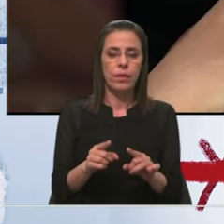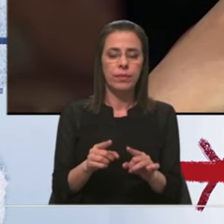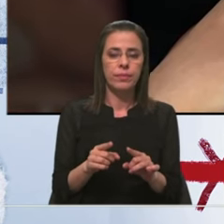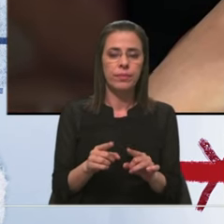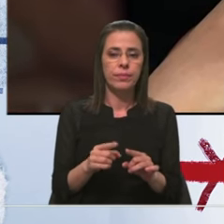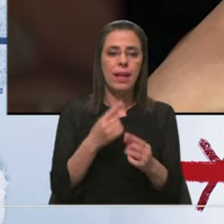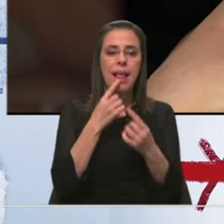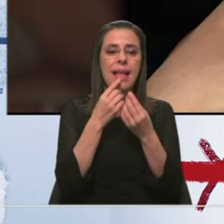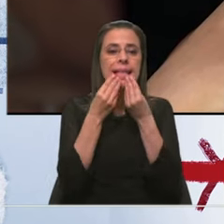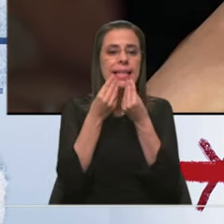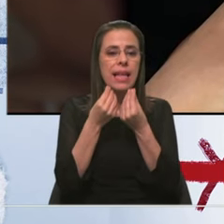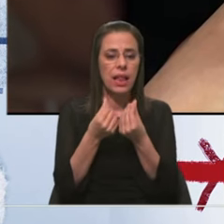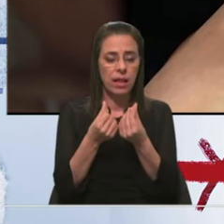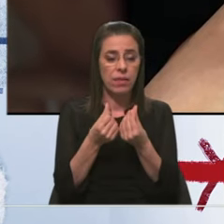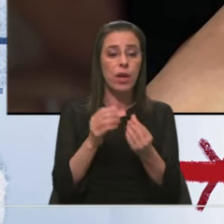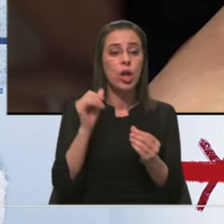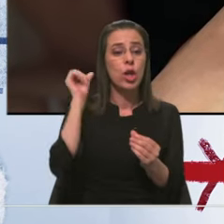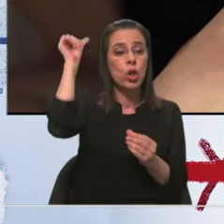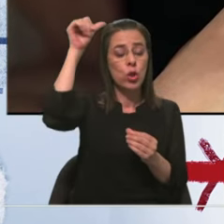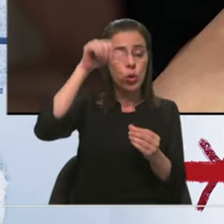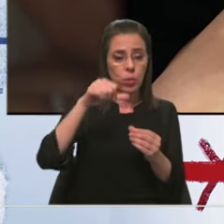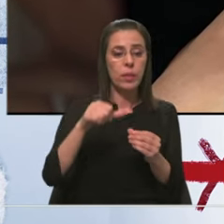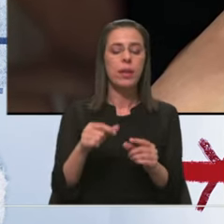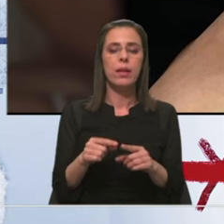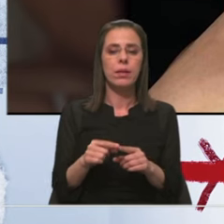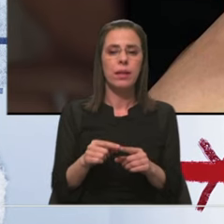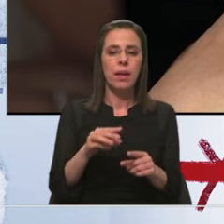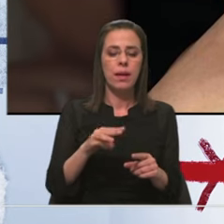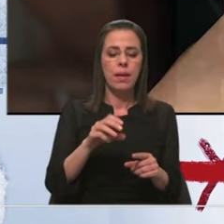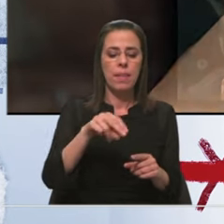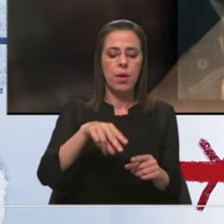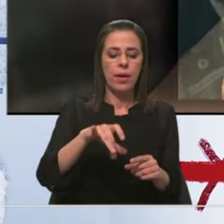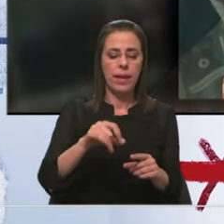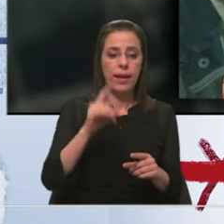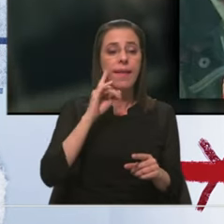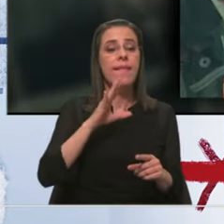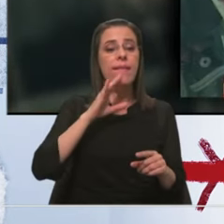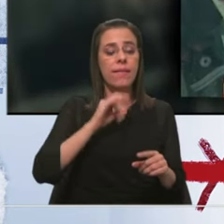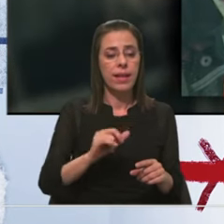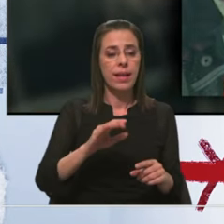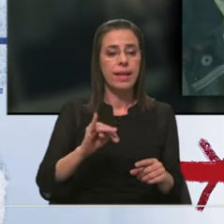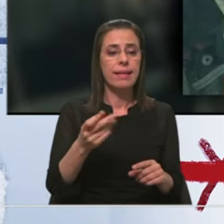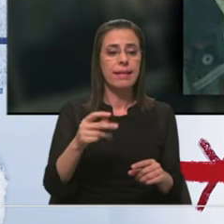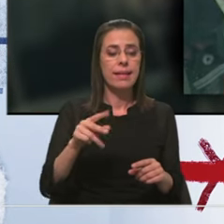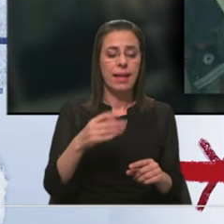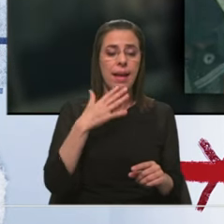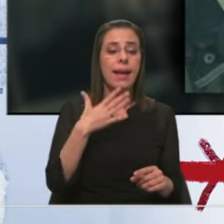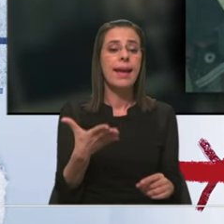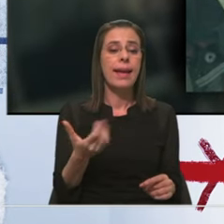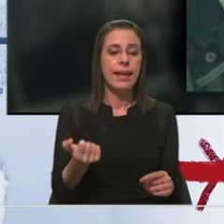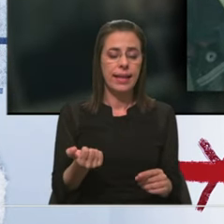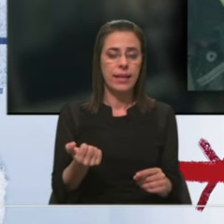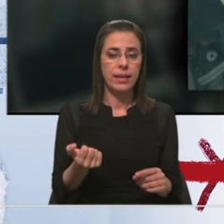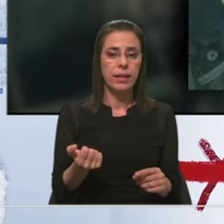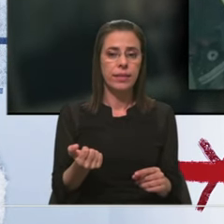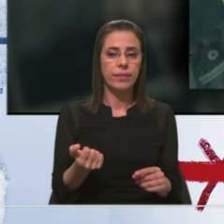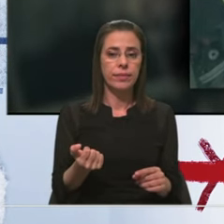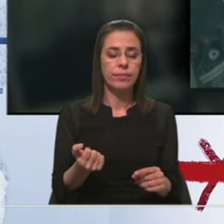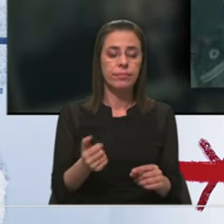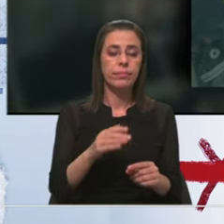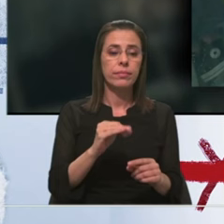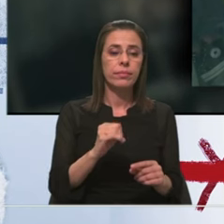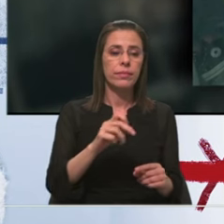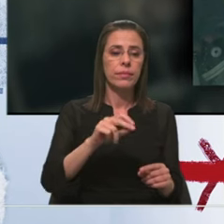recolhida a saliva da sobrinha de eh Mónica Silva filha de Sara que tem então 15 anos tanto